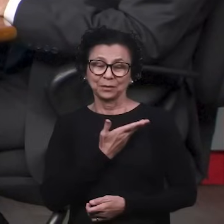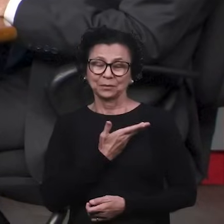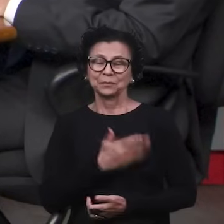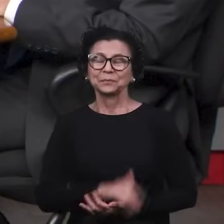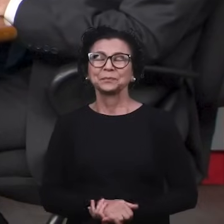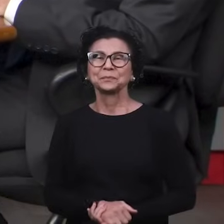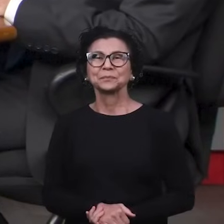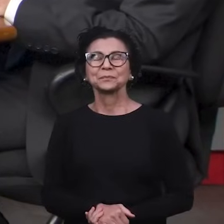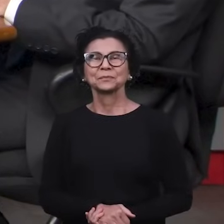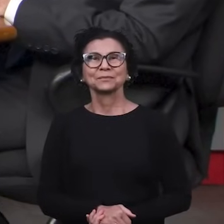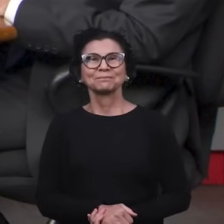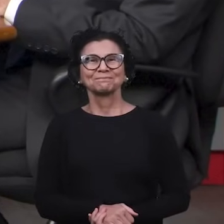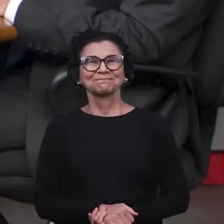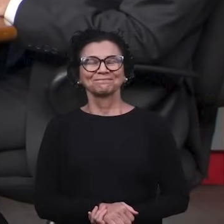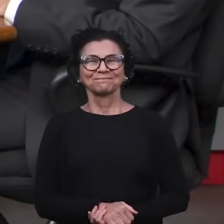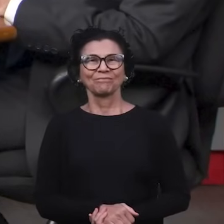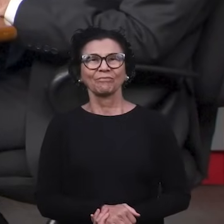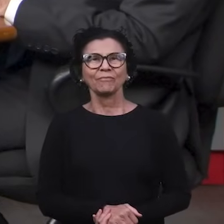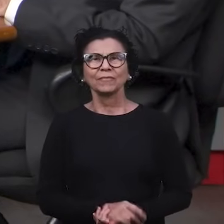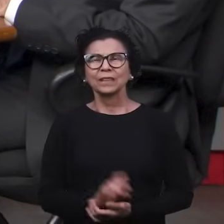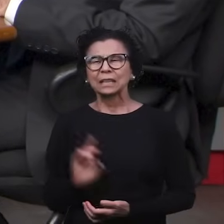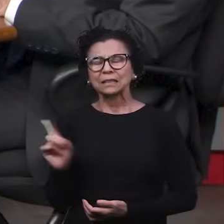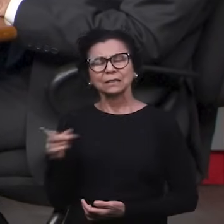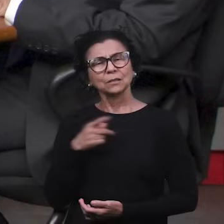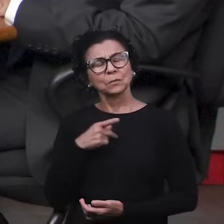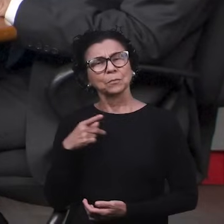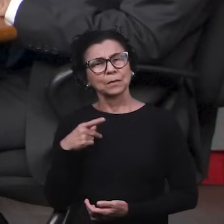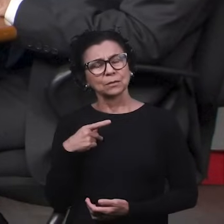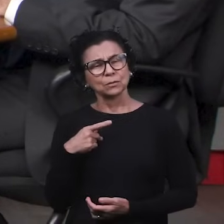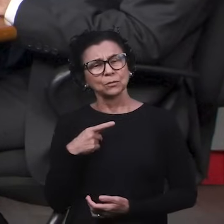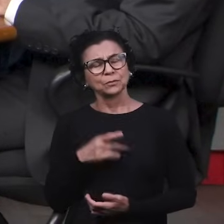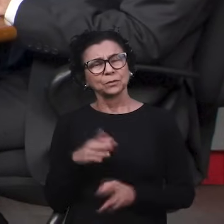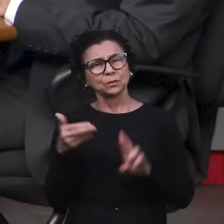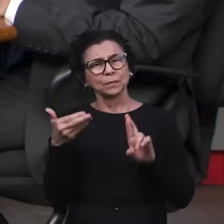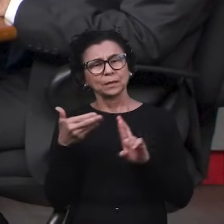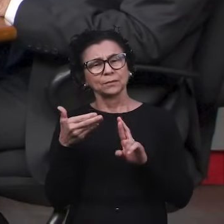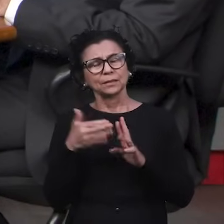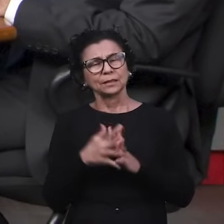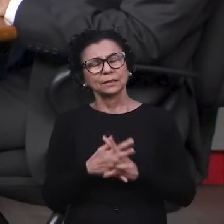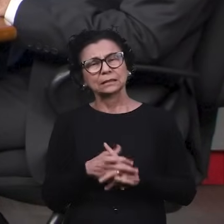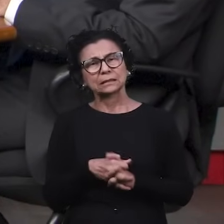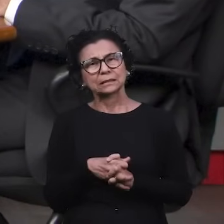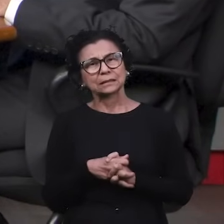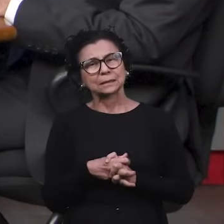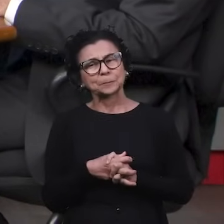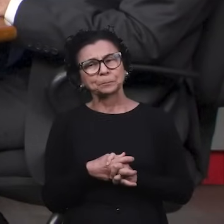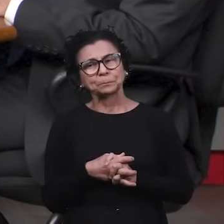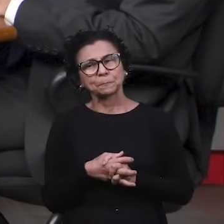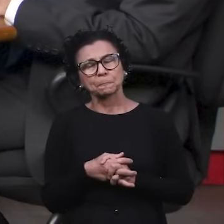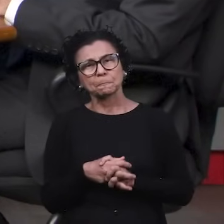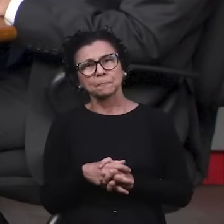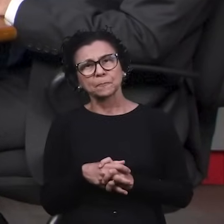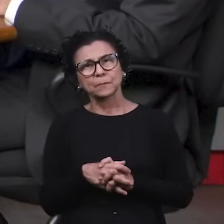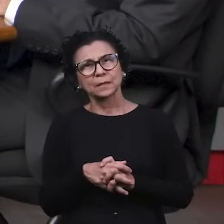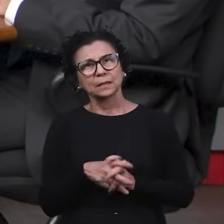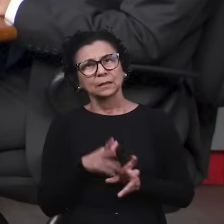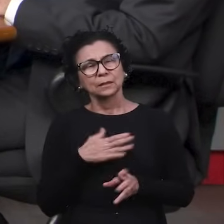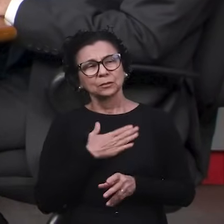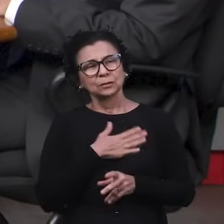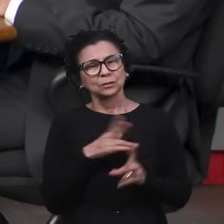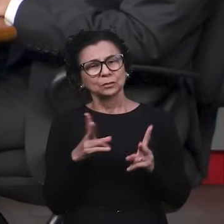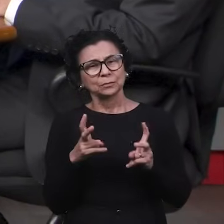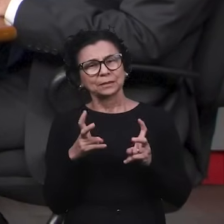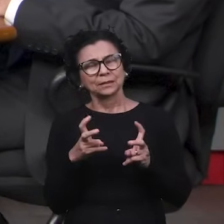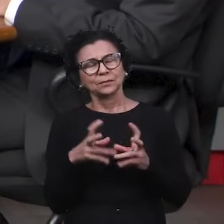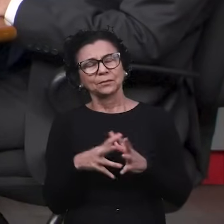Aliás, o pastor Luiz Fernando fez menção a um aspecto aqui que eu gostaria de observar esse